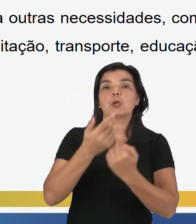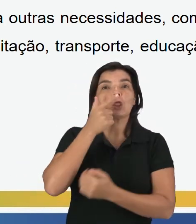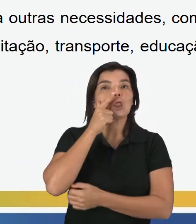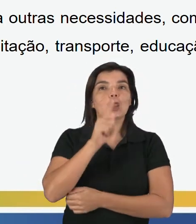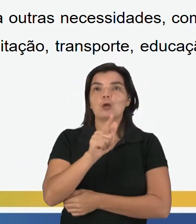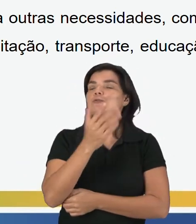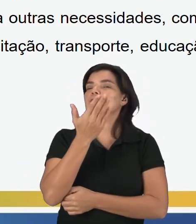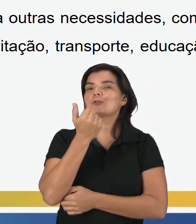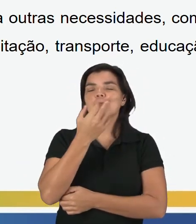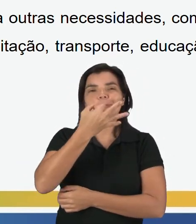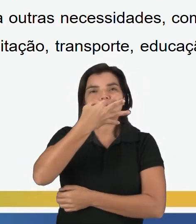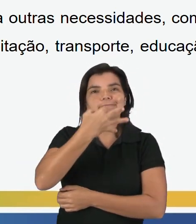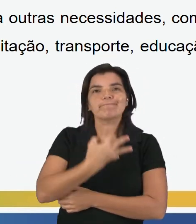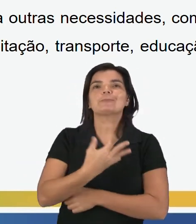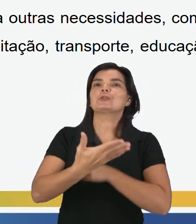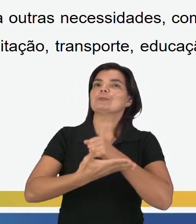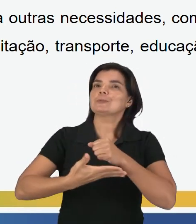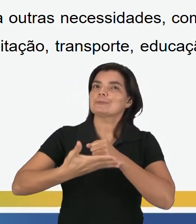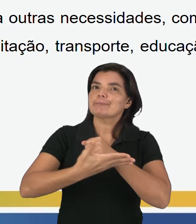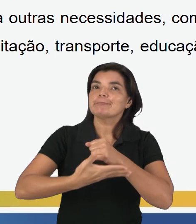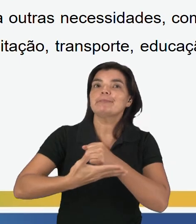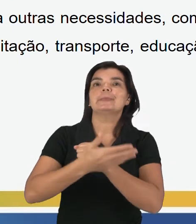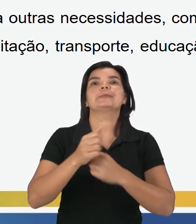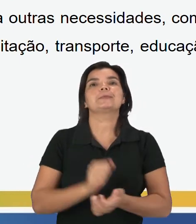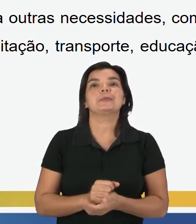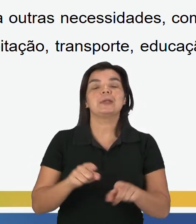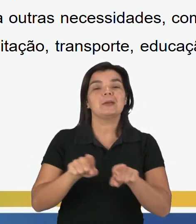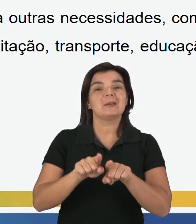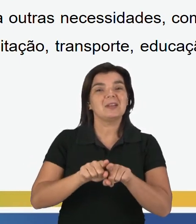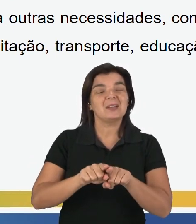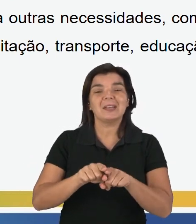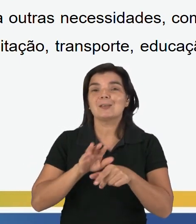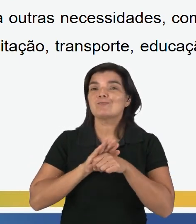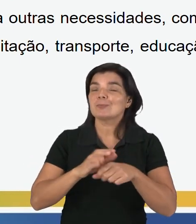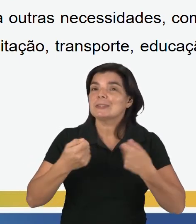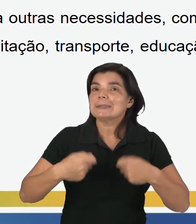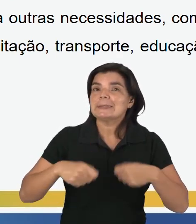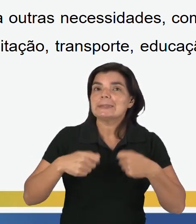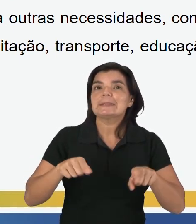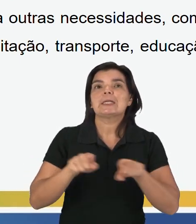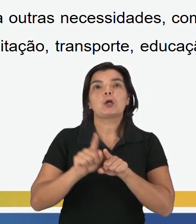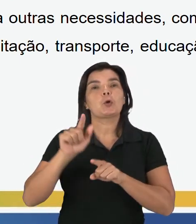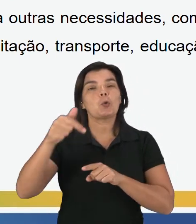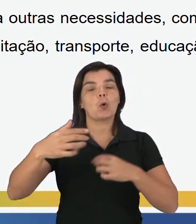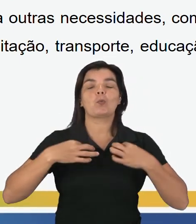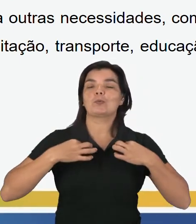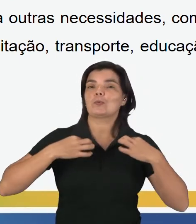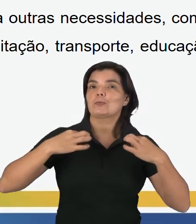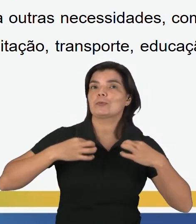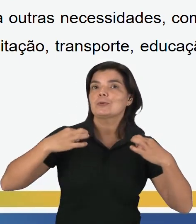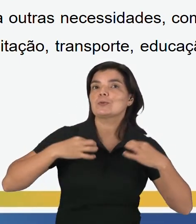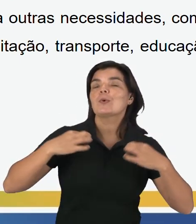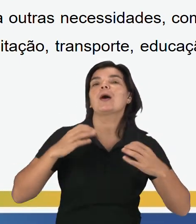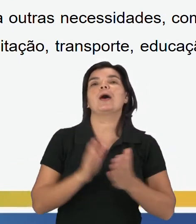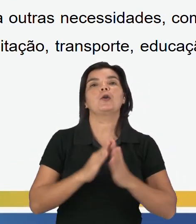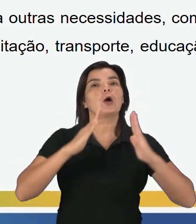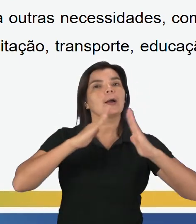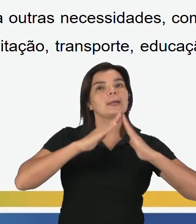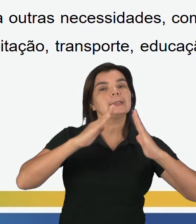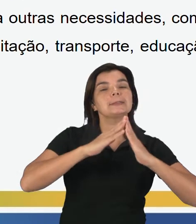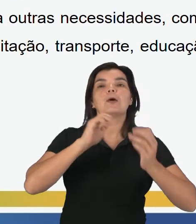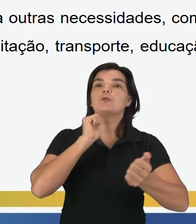que essas famílias não conseguem adquirir os alimentos básicos, nem atender outras necessidades como